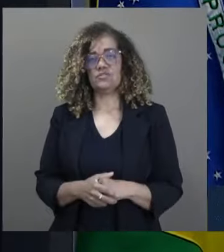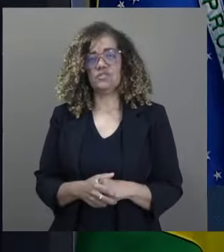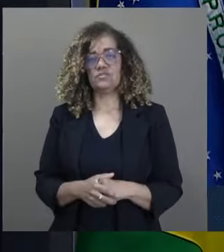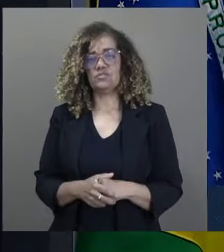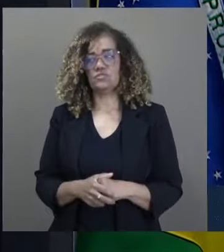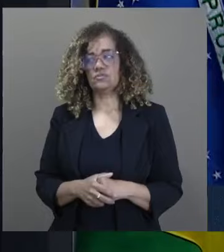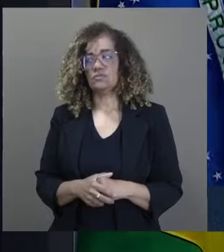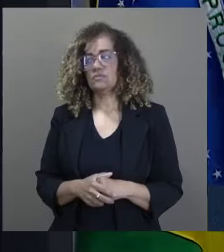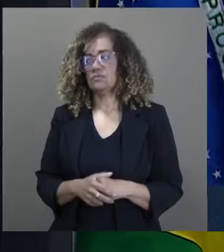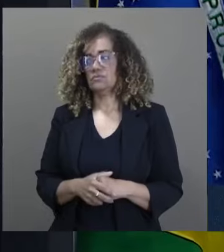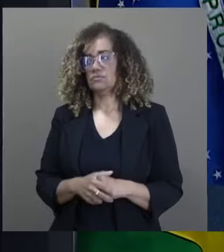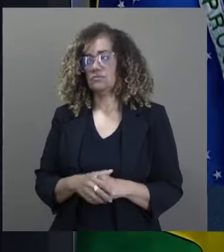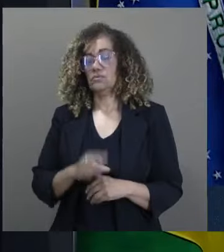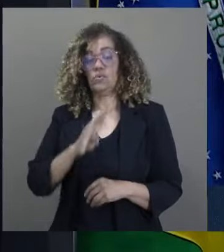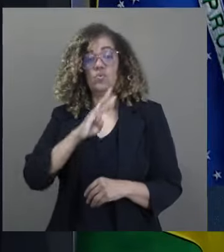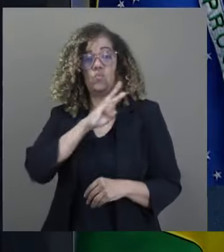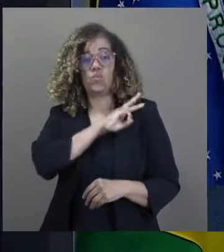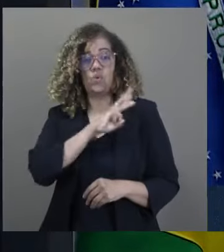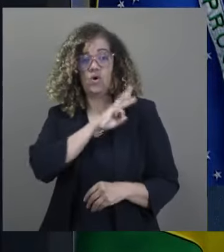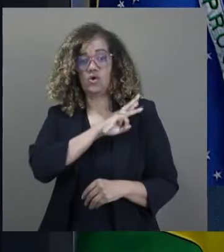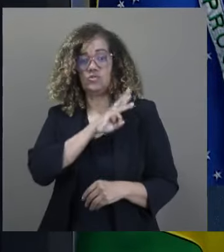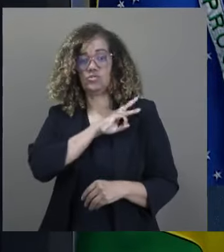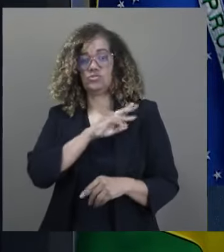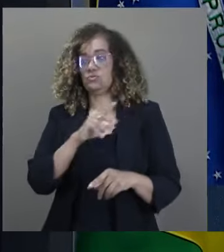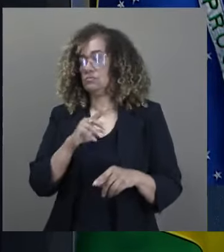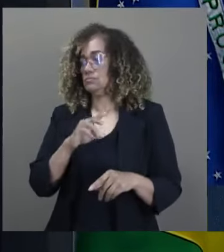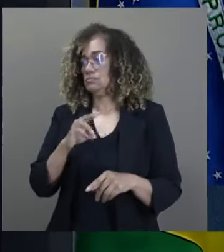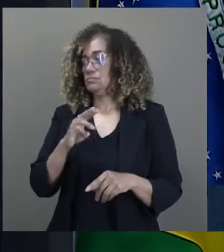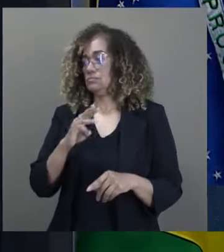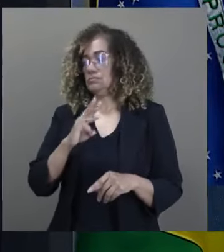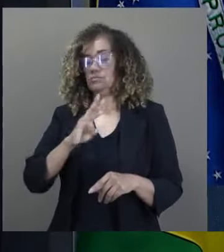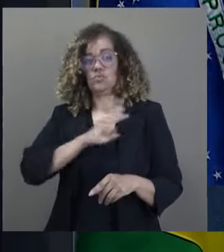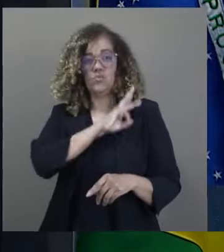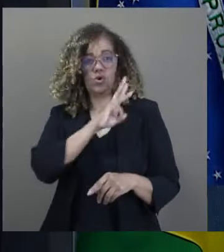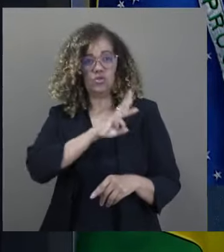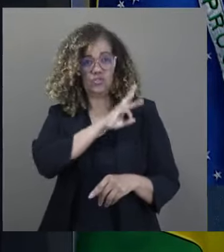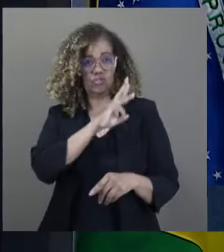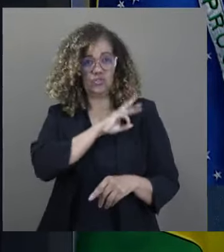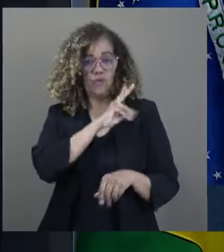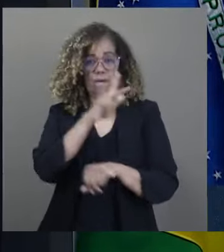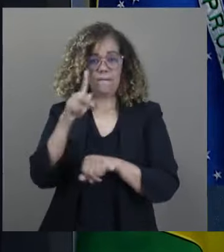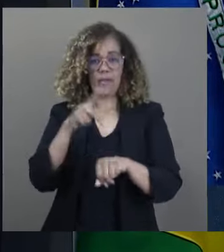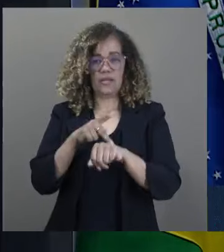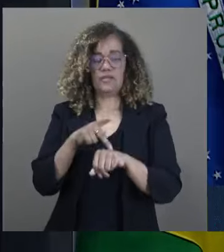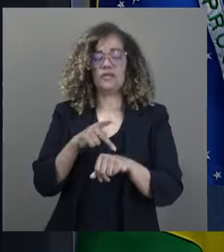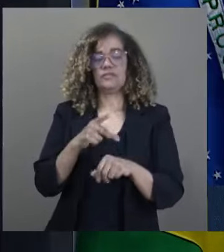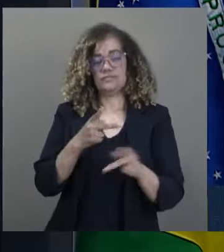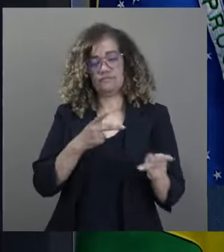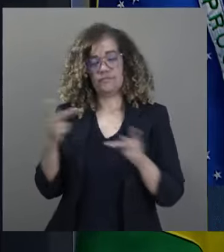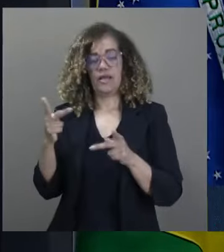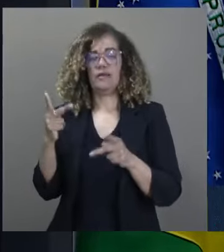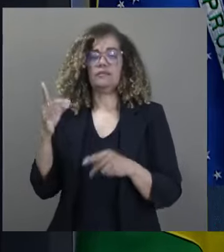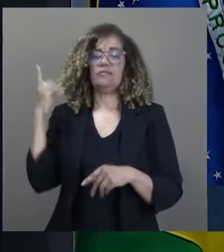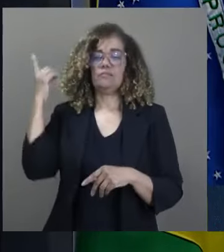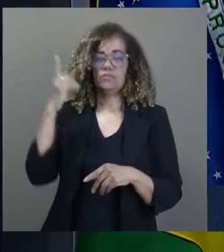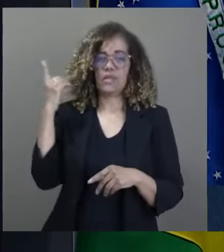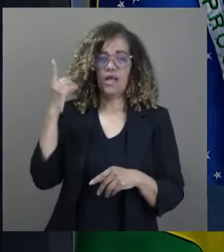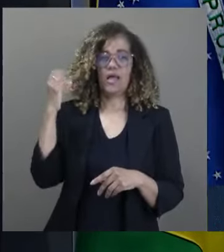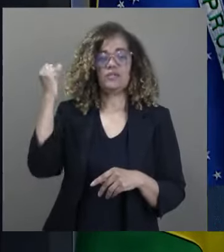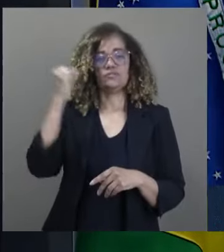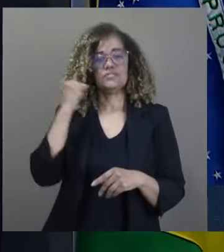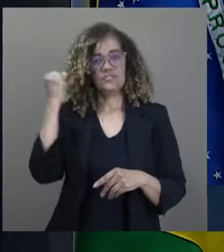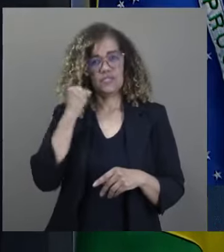parlamentares do Partido Republicano, senadores, deputados. Inclusive,